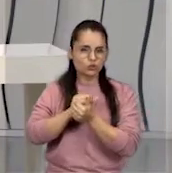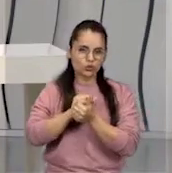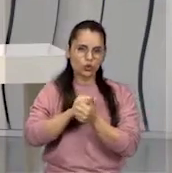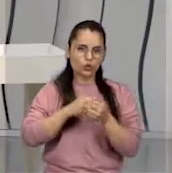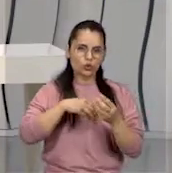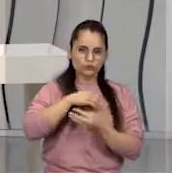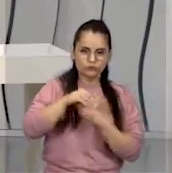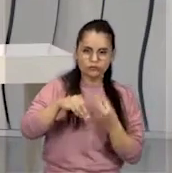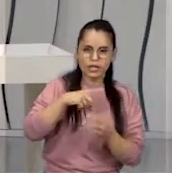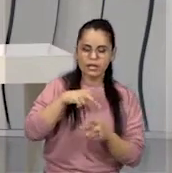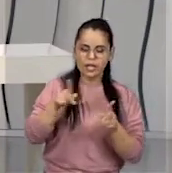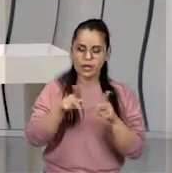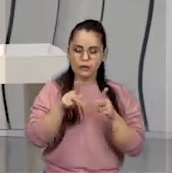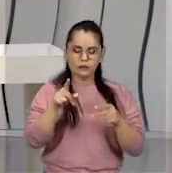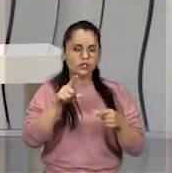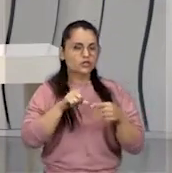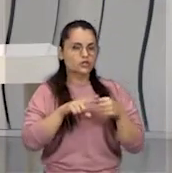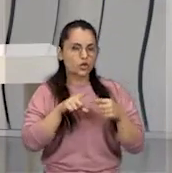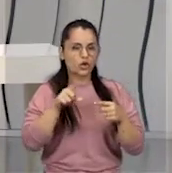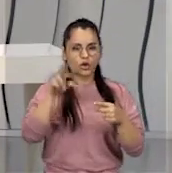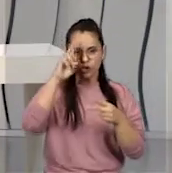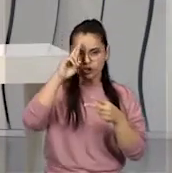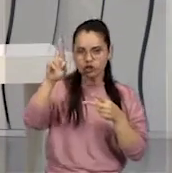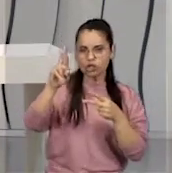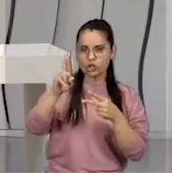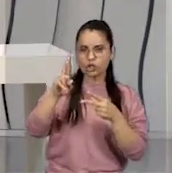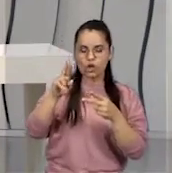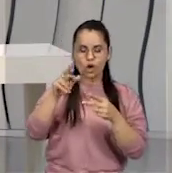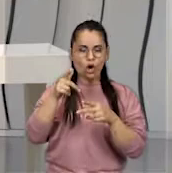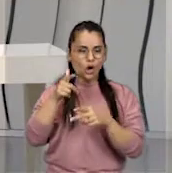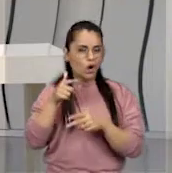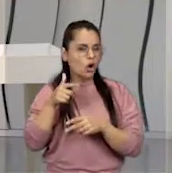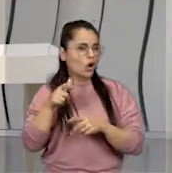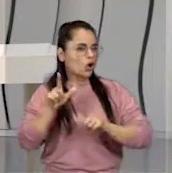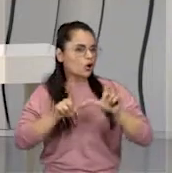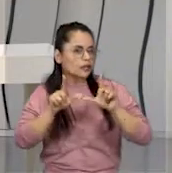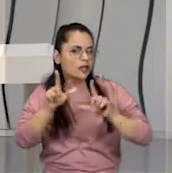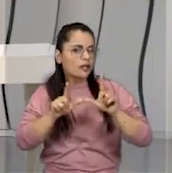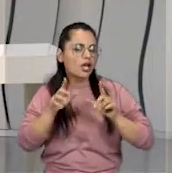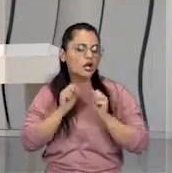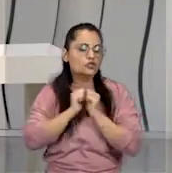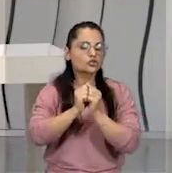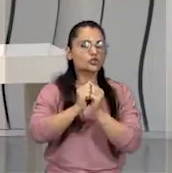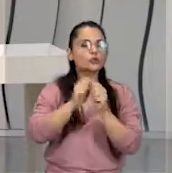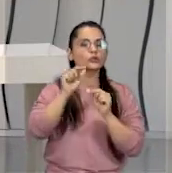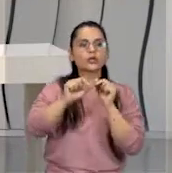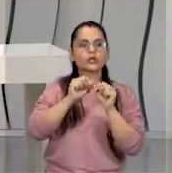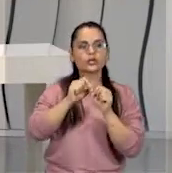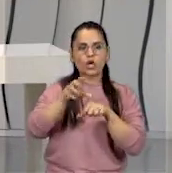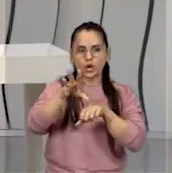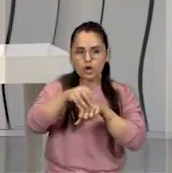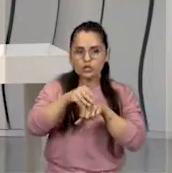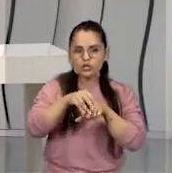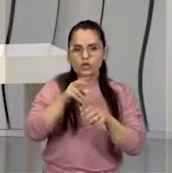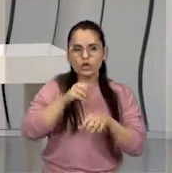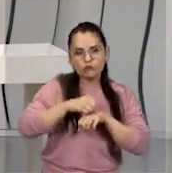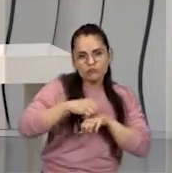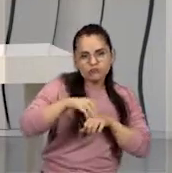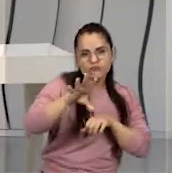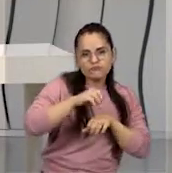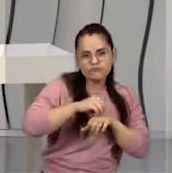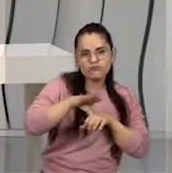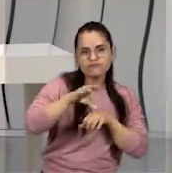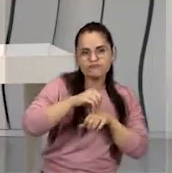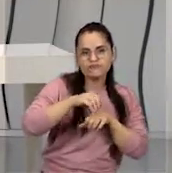envolvida, é os professores, é diretores, equipe técnica, todo mundo junto, para quê? Para que o conhecimento continue chegando até vocês, que